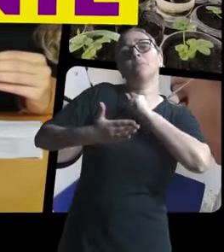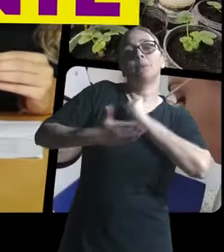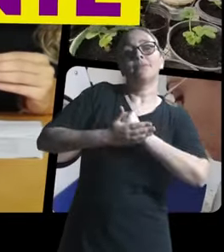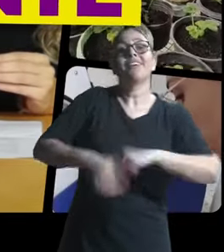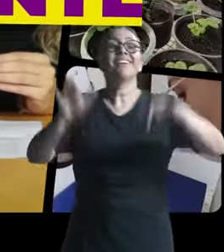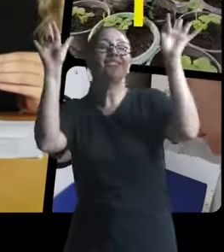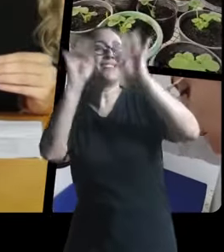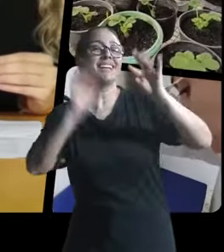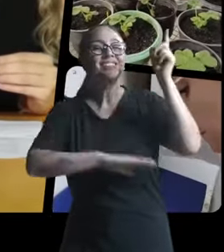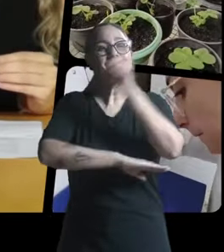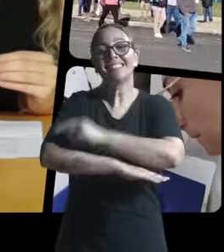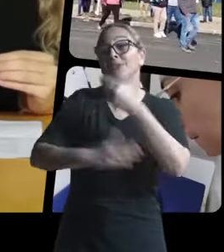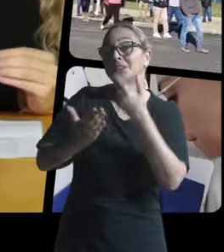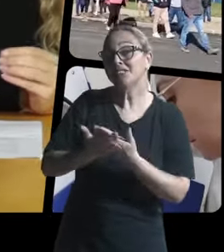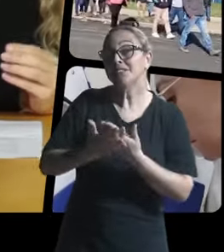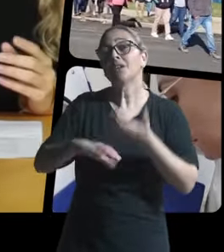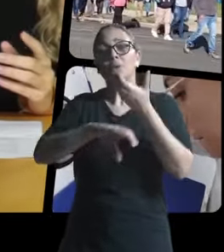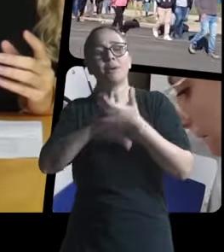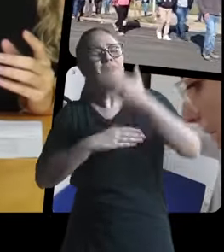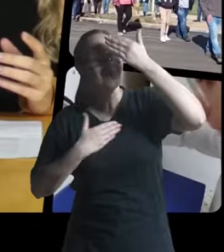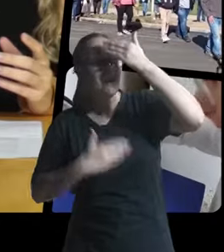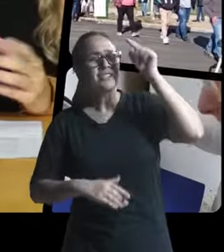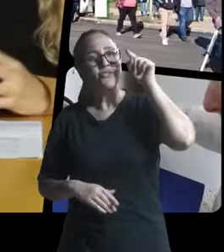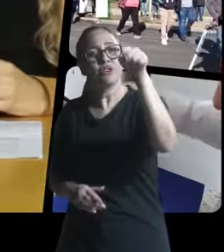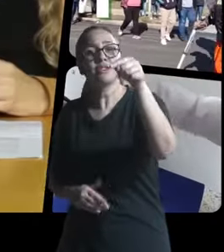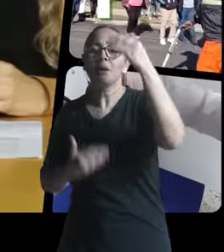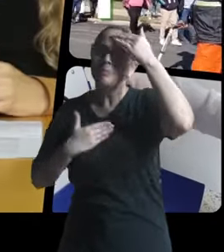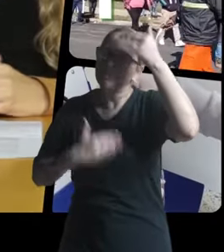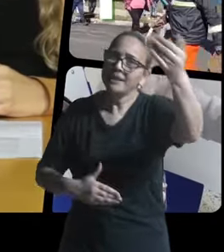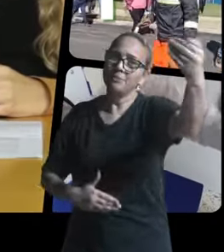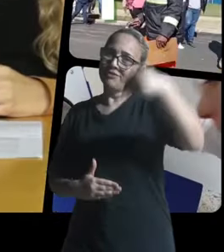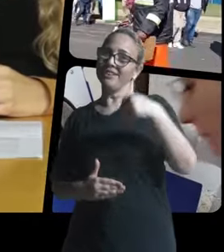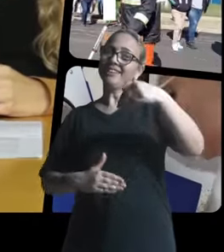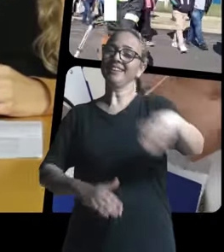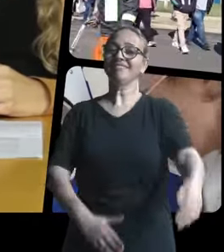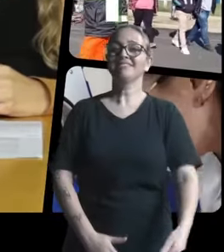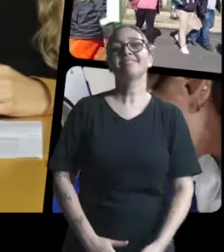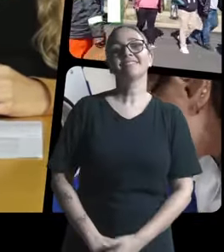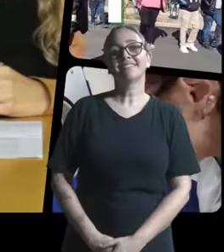A Urcamp agradece você. Obrigado por vir.